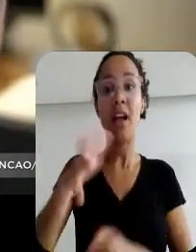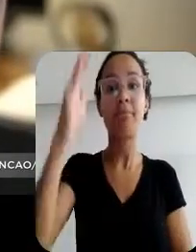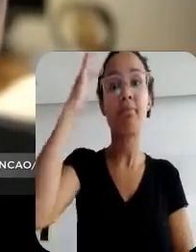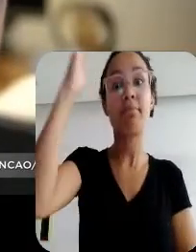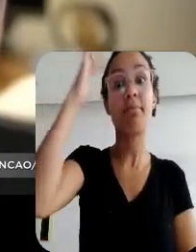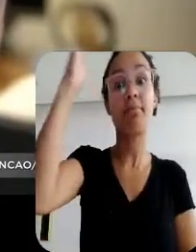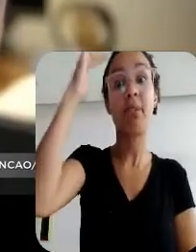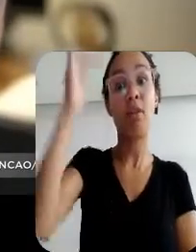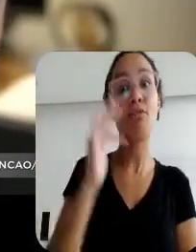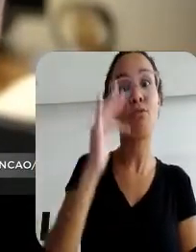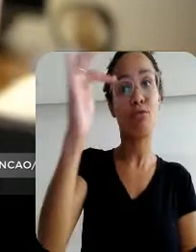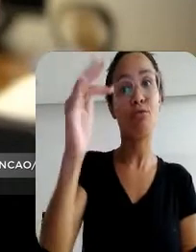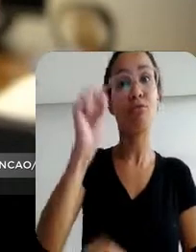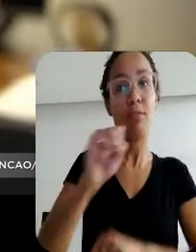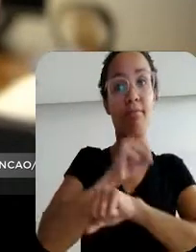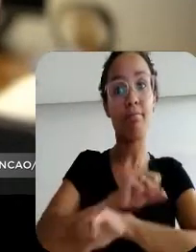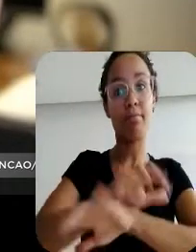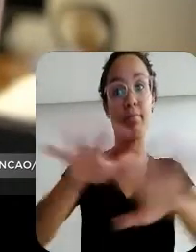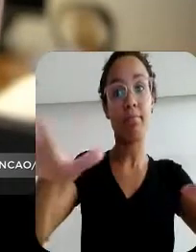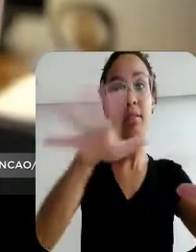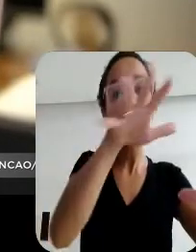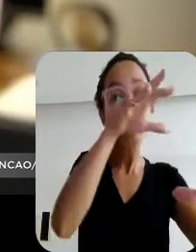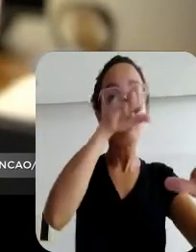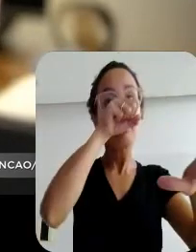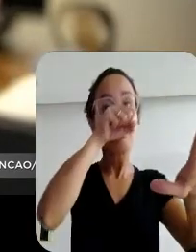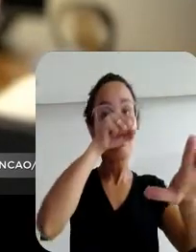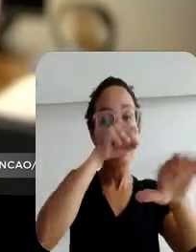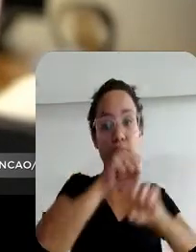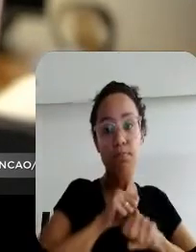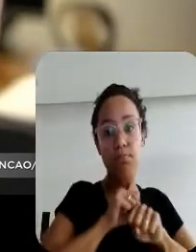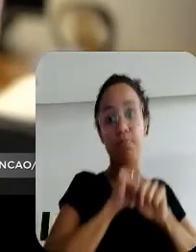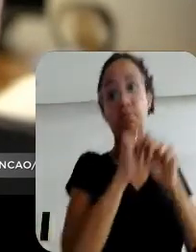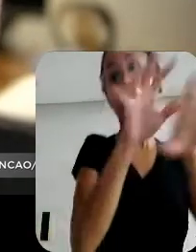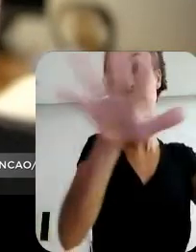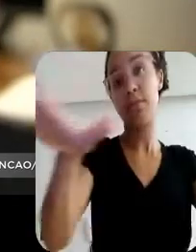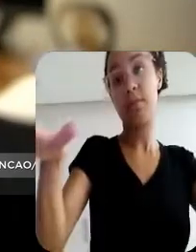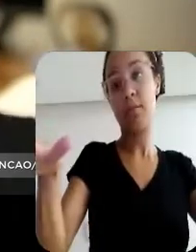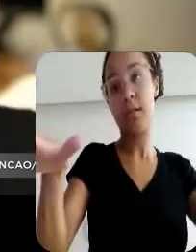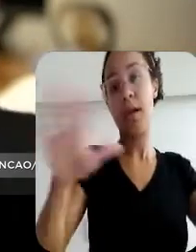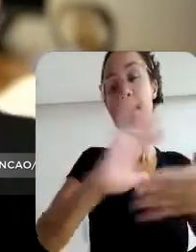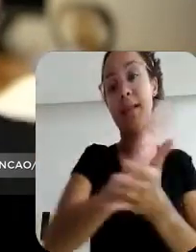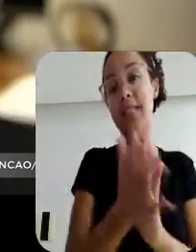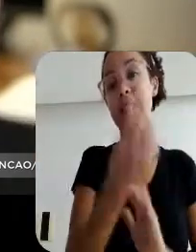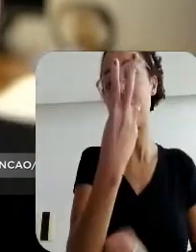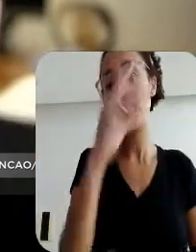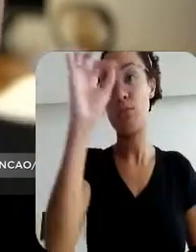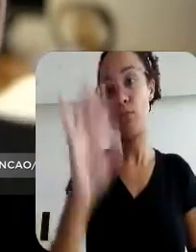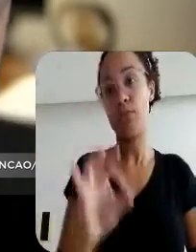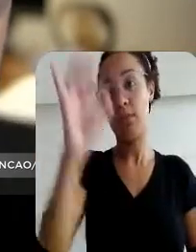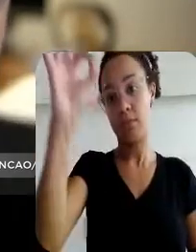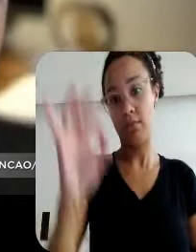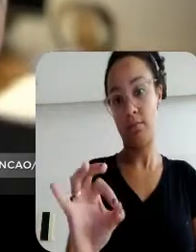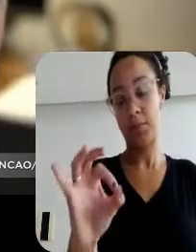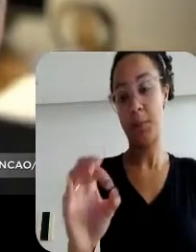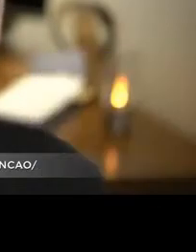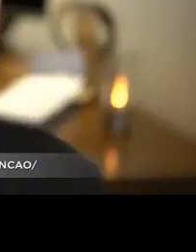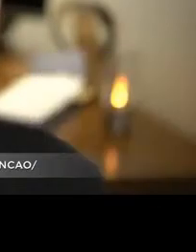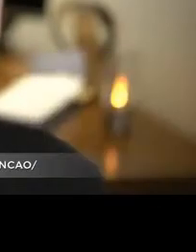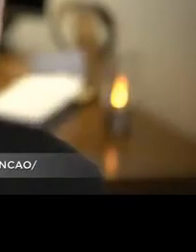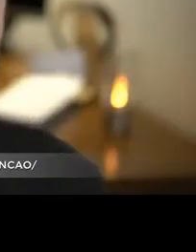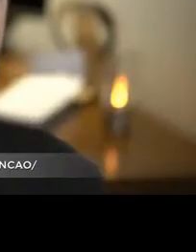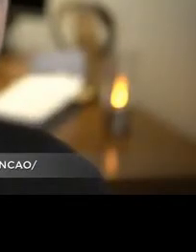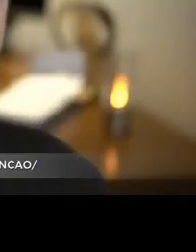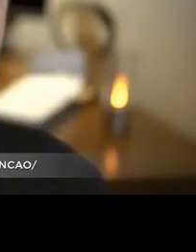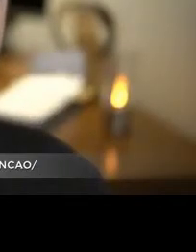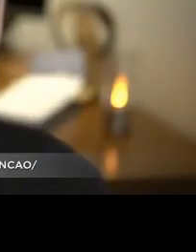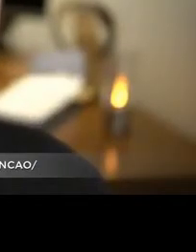da população, poderia ser um vírus que para um país. Pode parecer que eu estou prevendo o futuro ali, mas eu estava